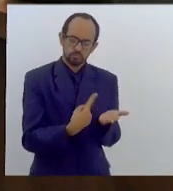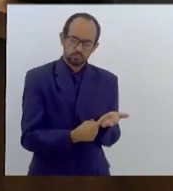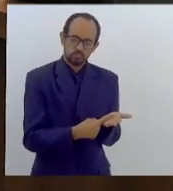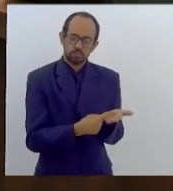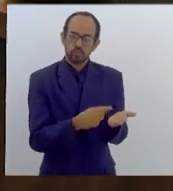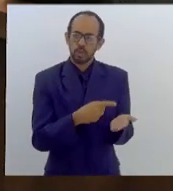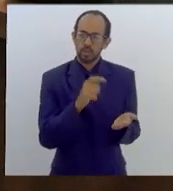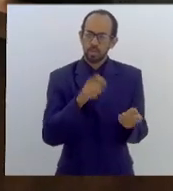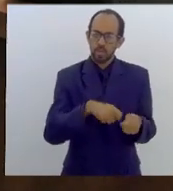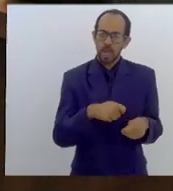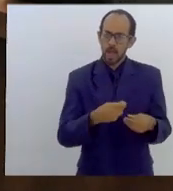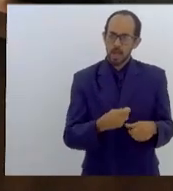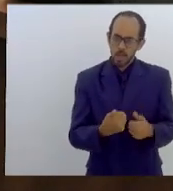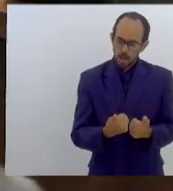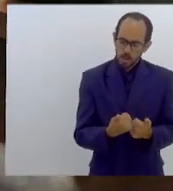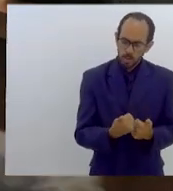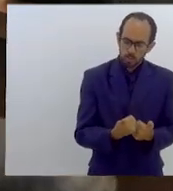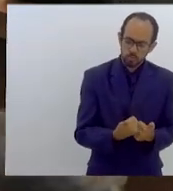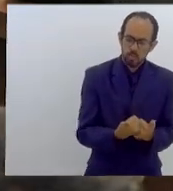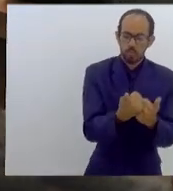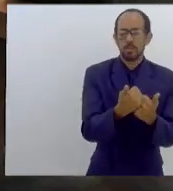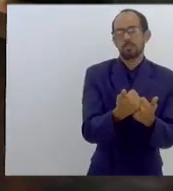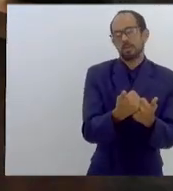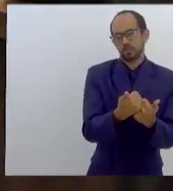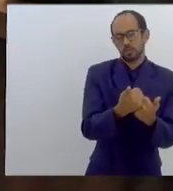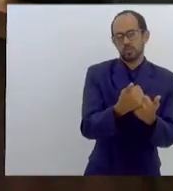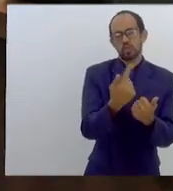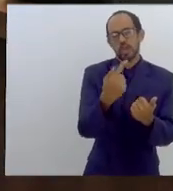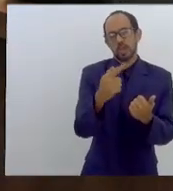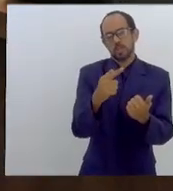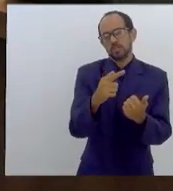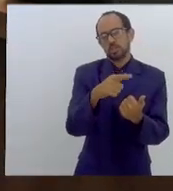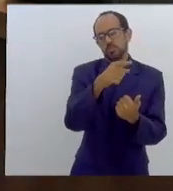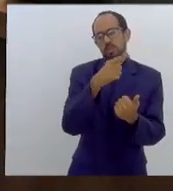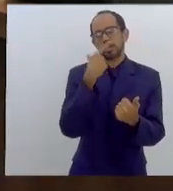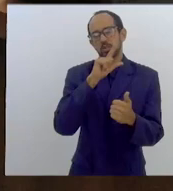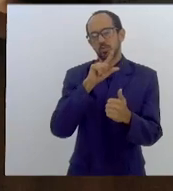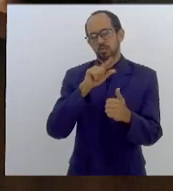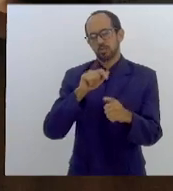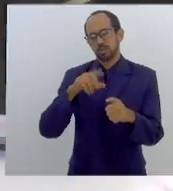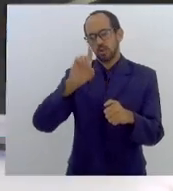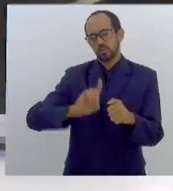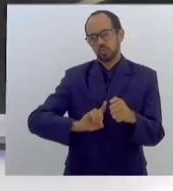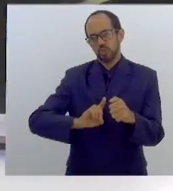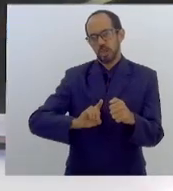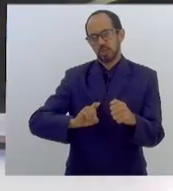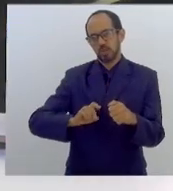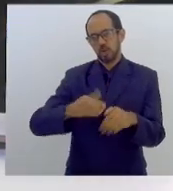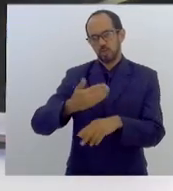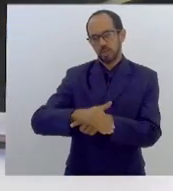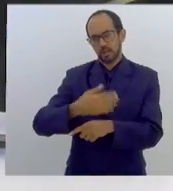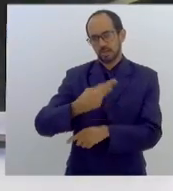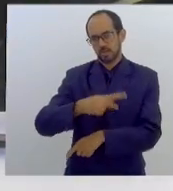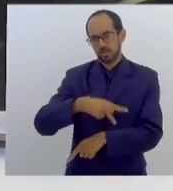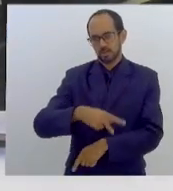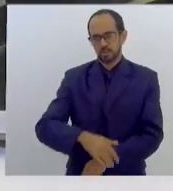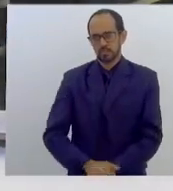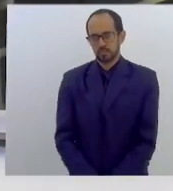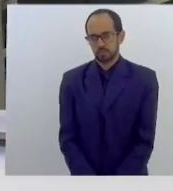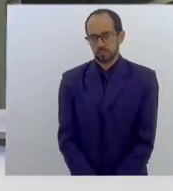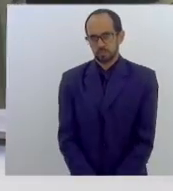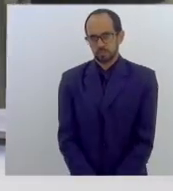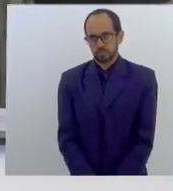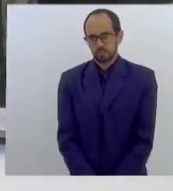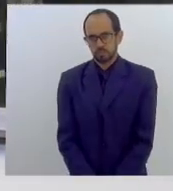de garantia para os taxistas terem respaldado o seu direito ao táxi. Sem, presidente,